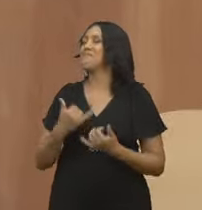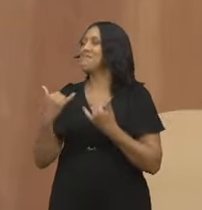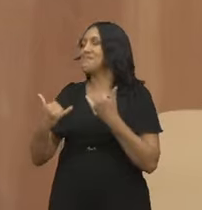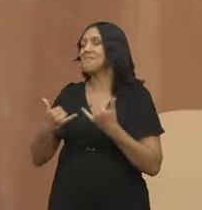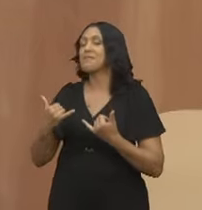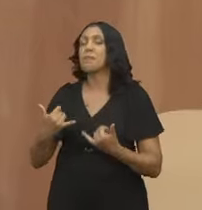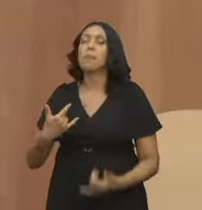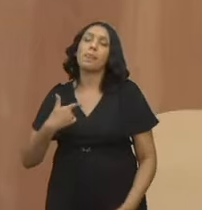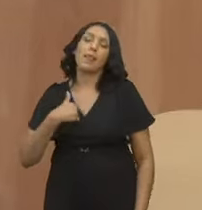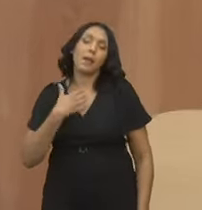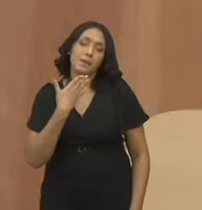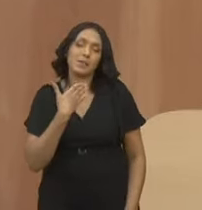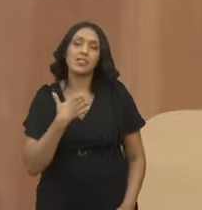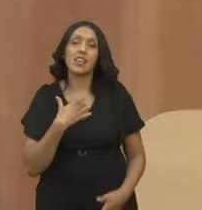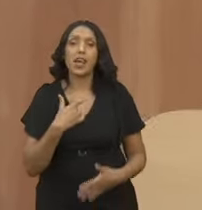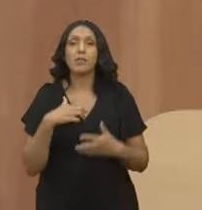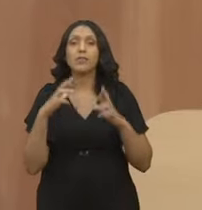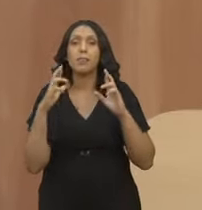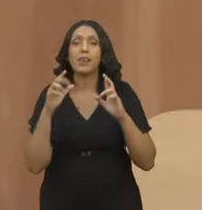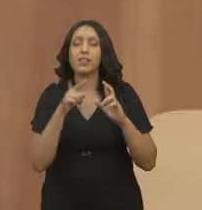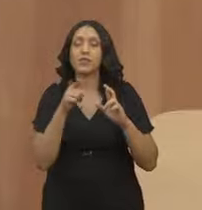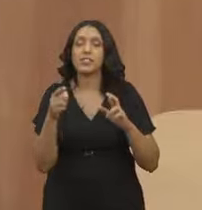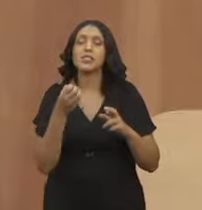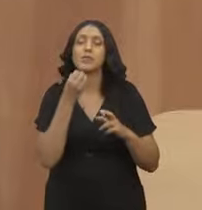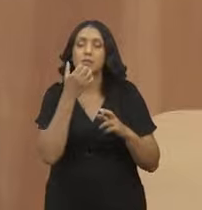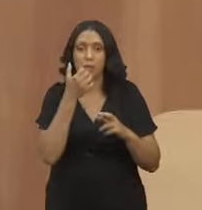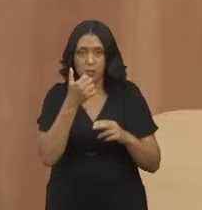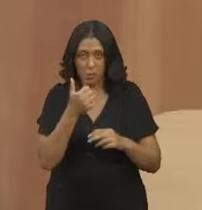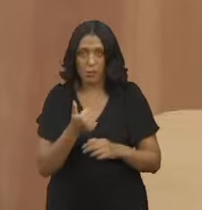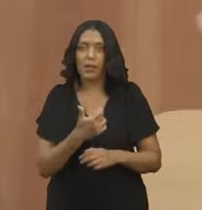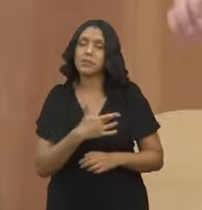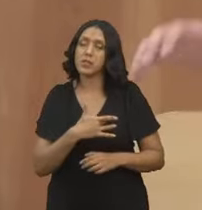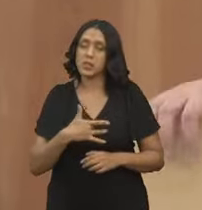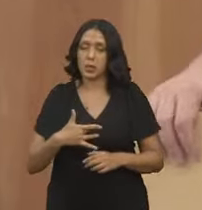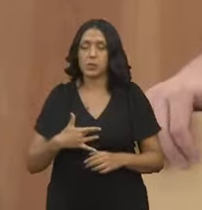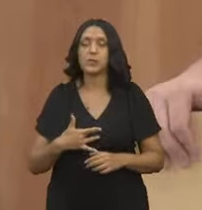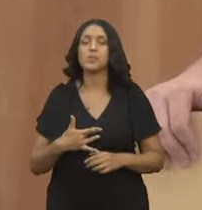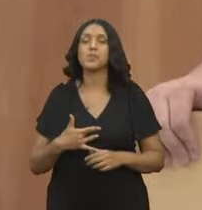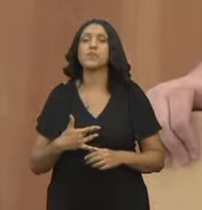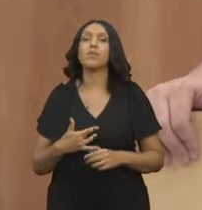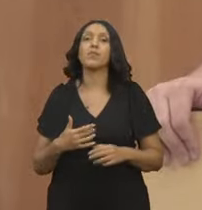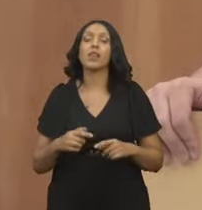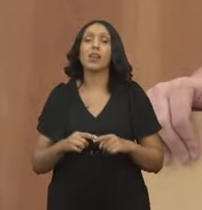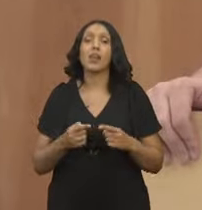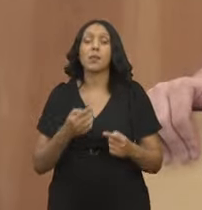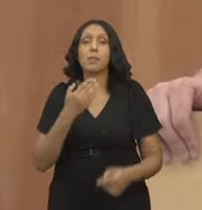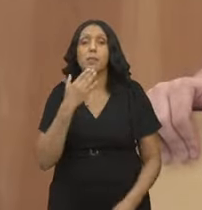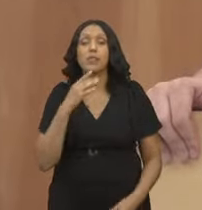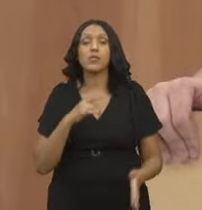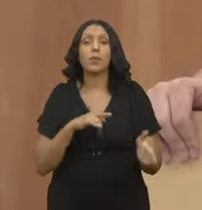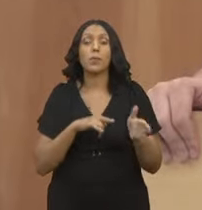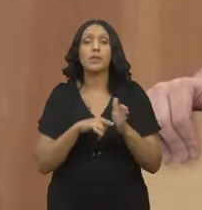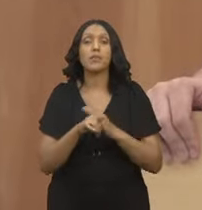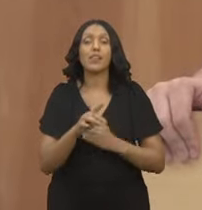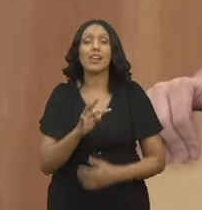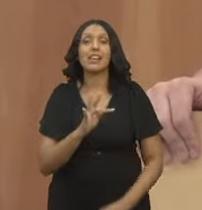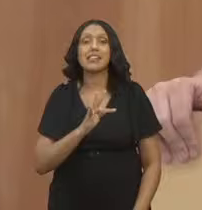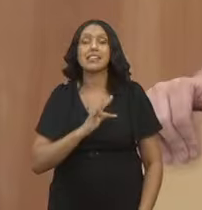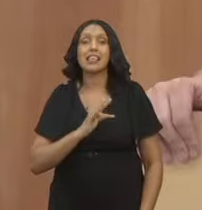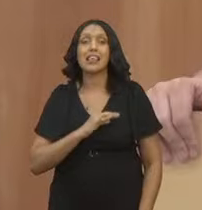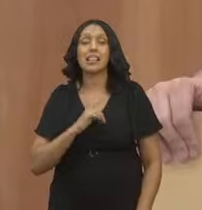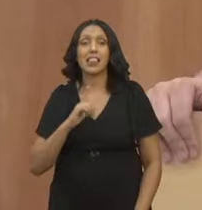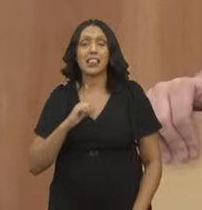casa. Mais uma tribuna livre. Quero consultar a técnica para saber se a gente mandou os slides dessa semana. Tem slide,